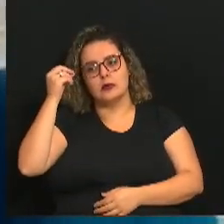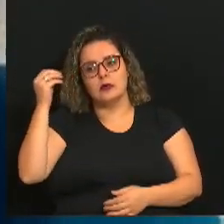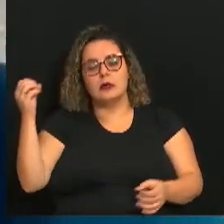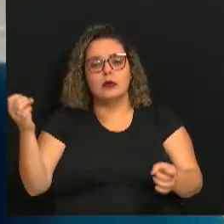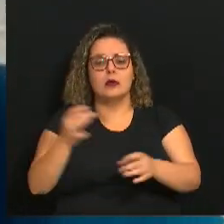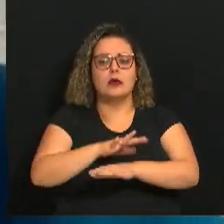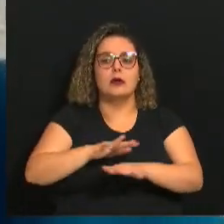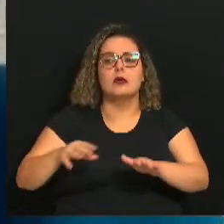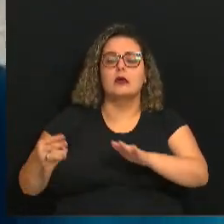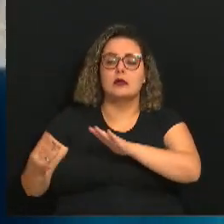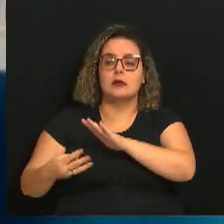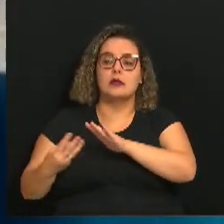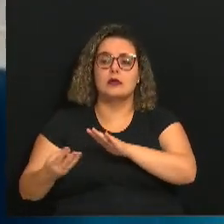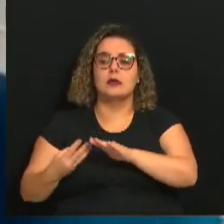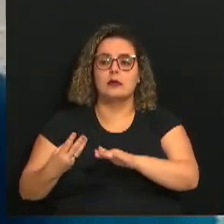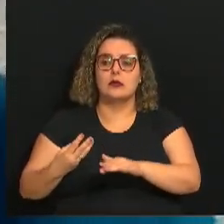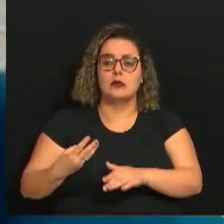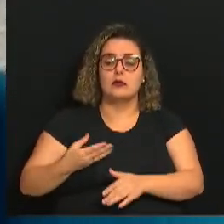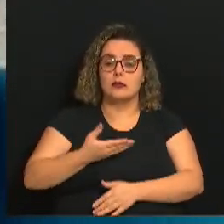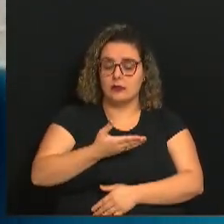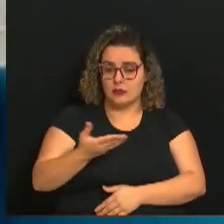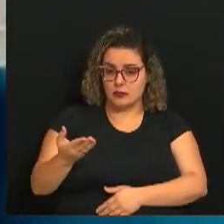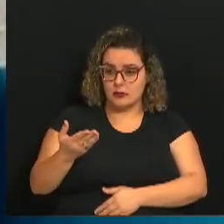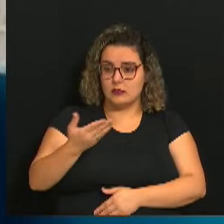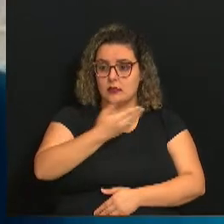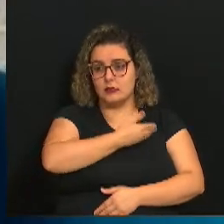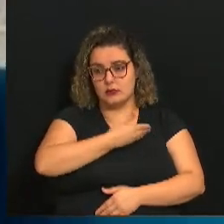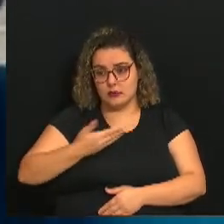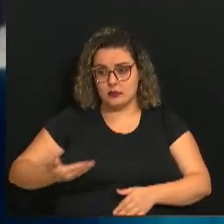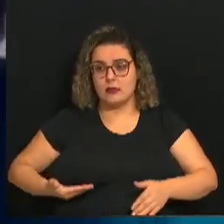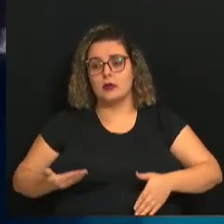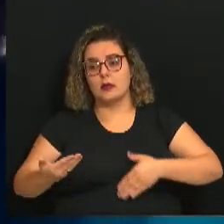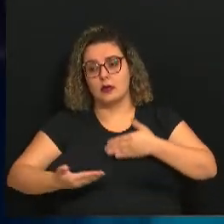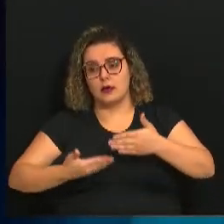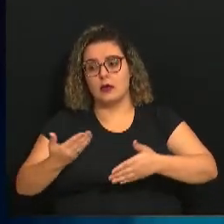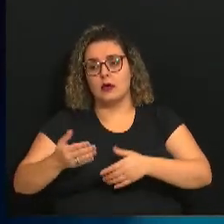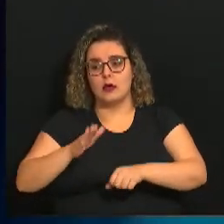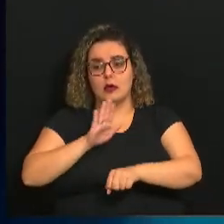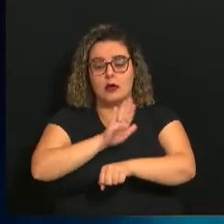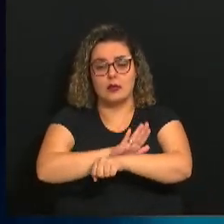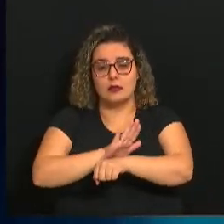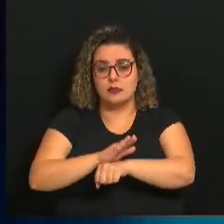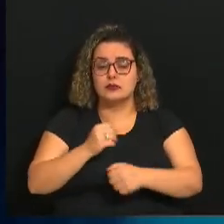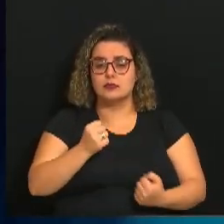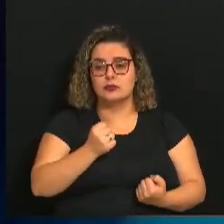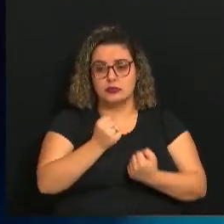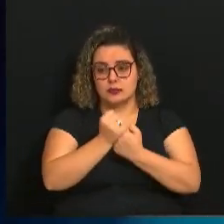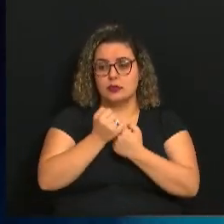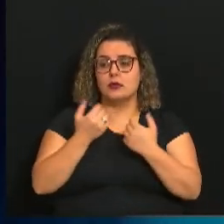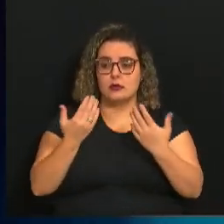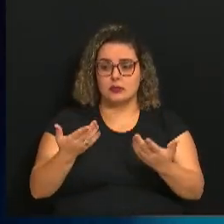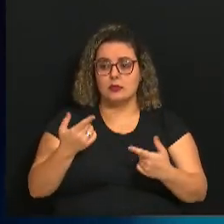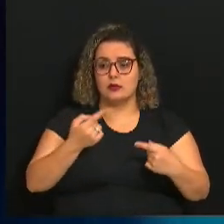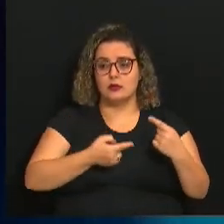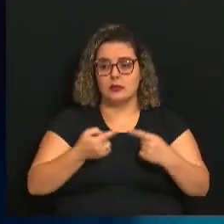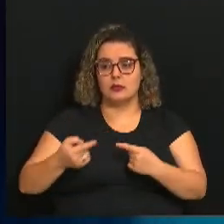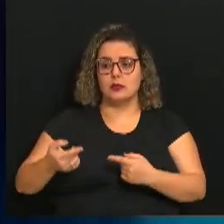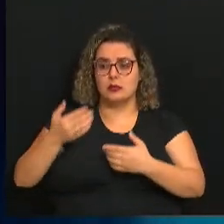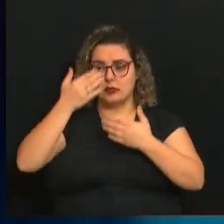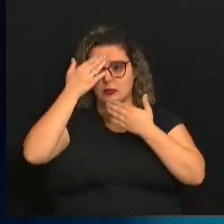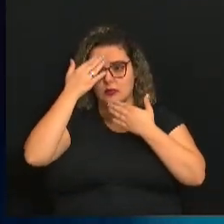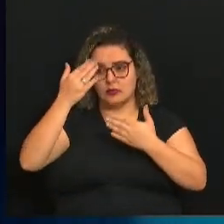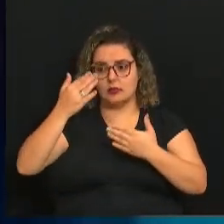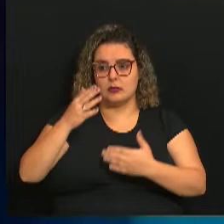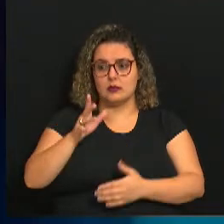terceirização. Mas fica aí, enquanto vocês estão no governo, para poder ajudar, apoiá-los aí no debate. Obrigada e